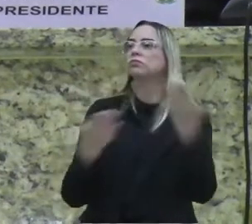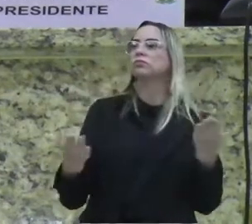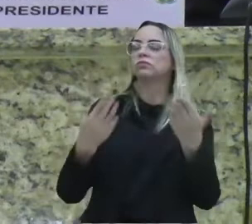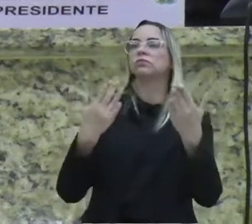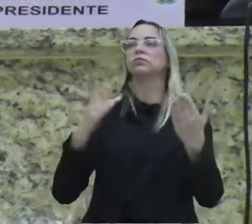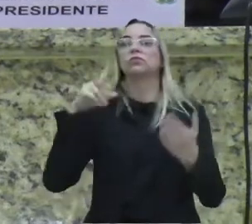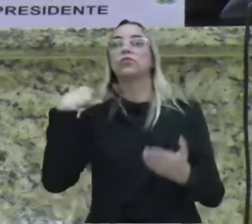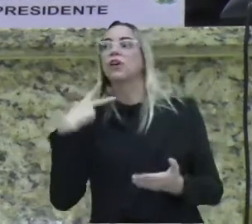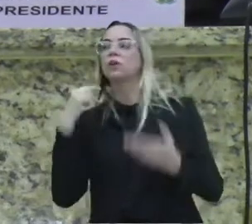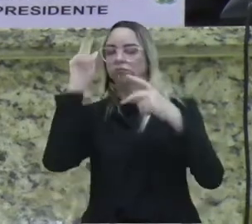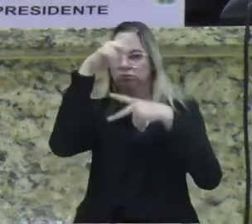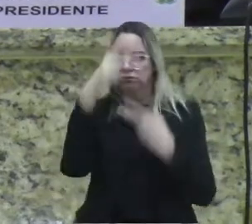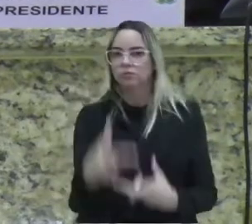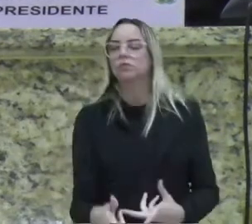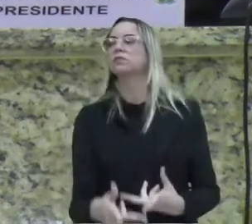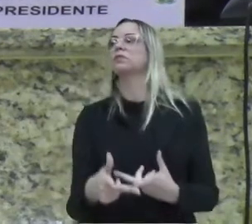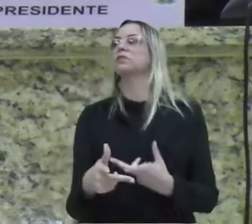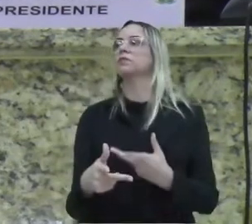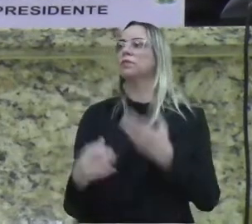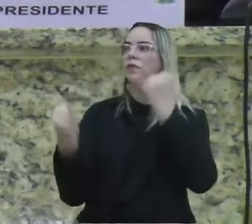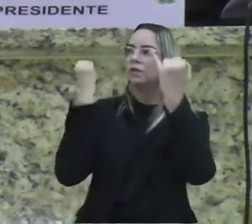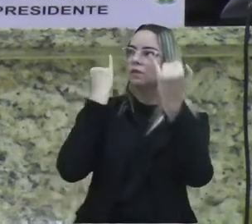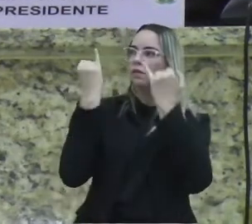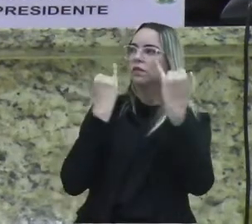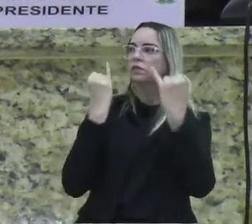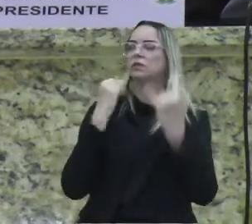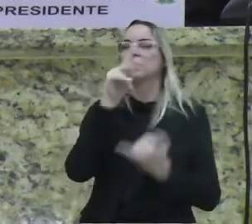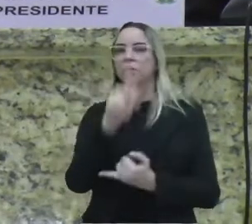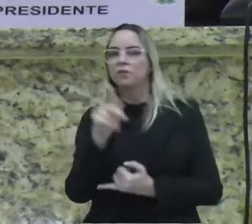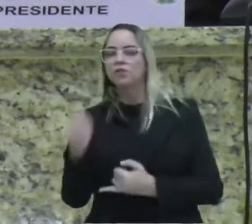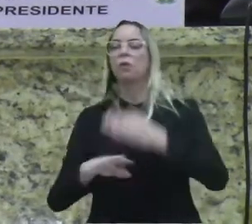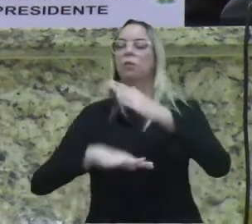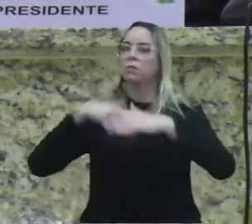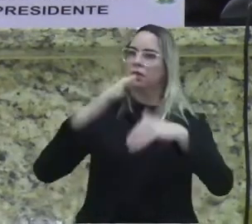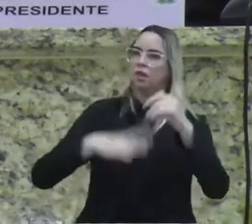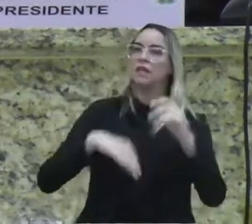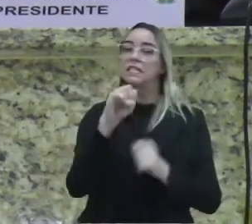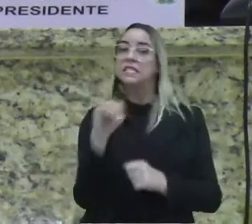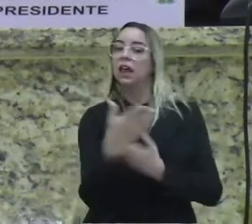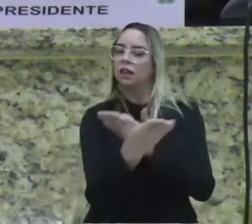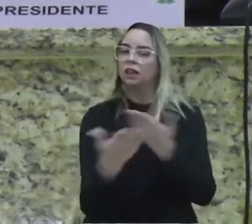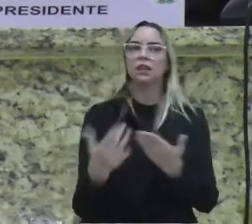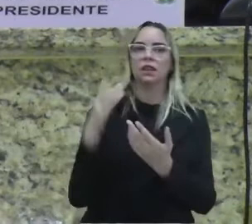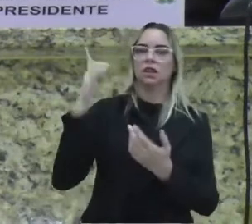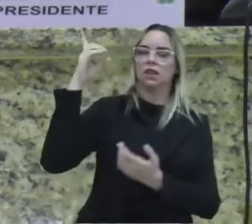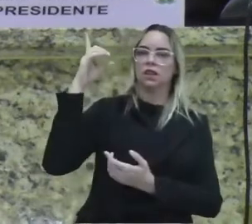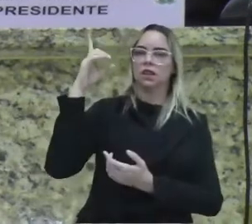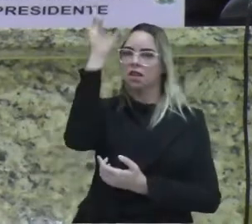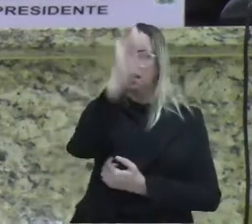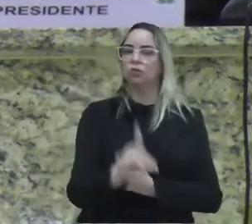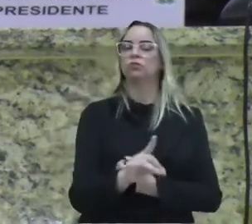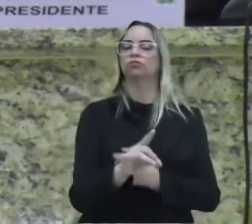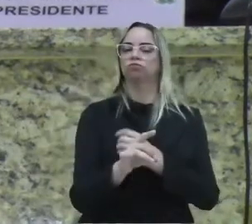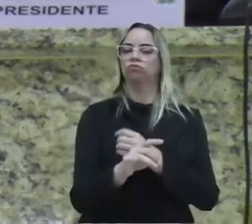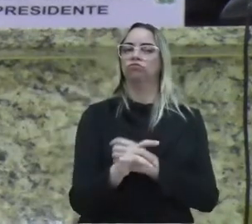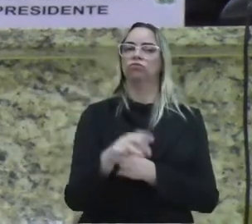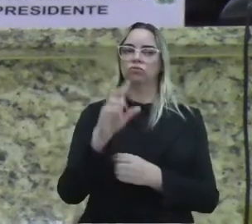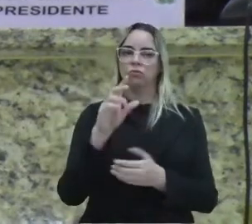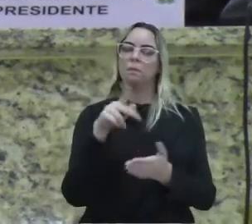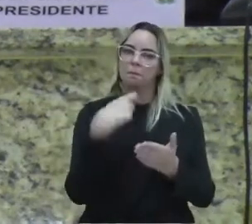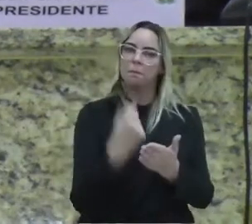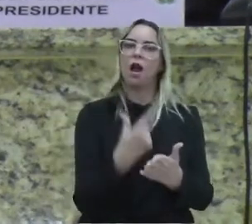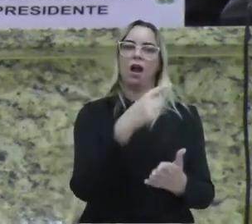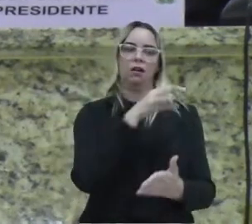vossas excelências, vai informar a categoria. Se for de direito, pagar os 60% é excelente, né? A